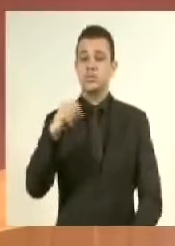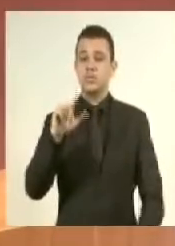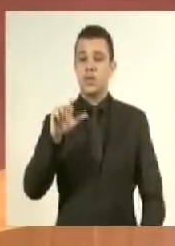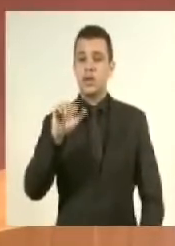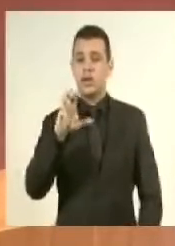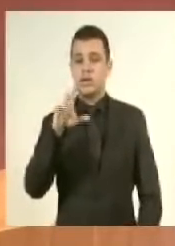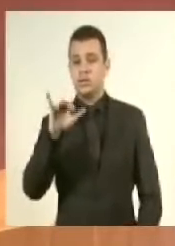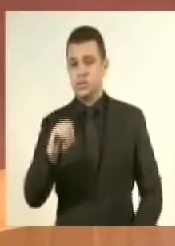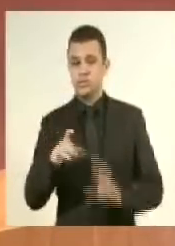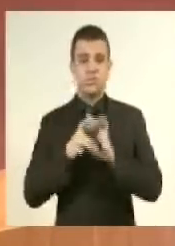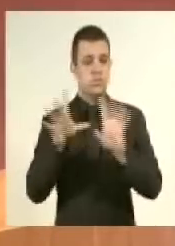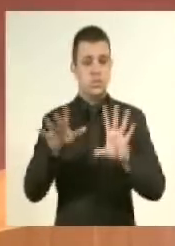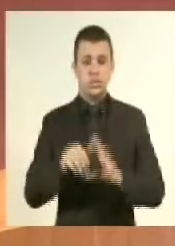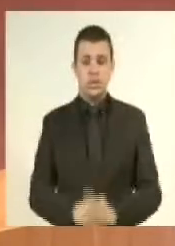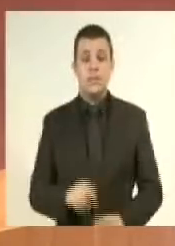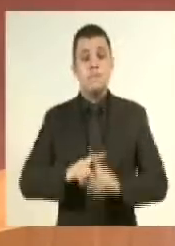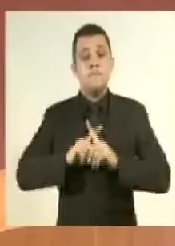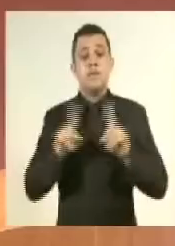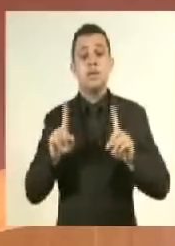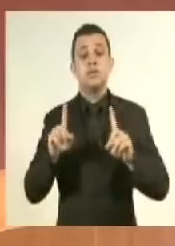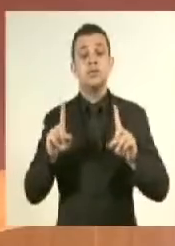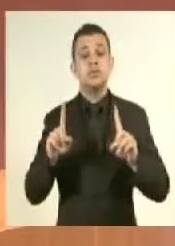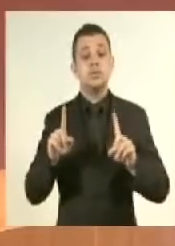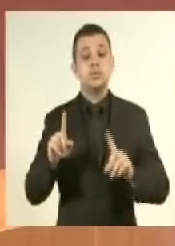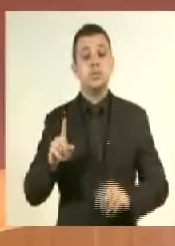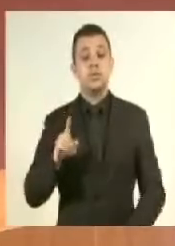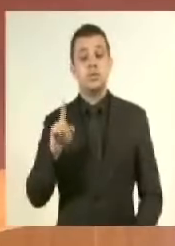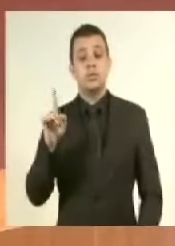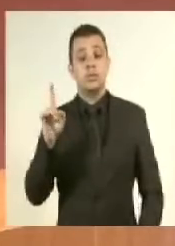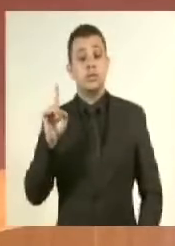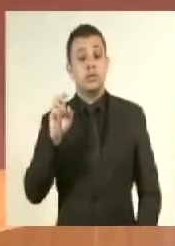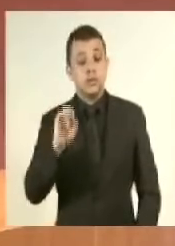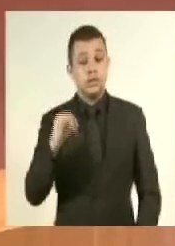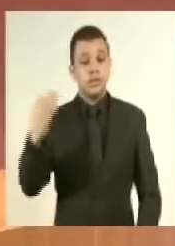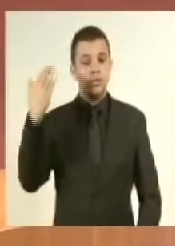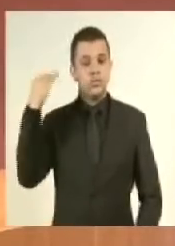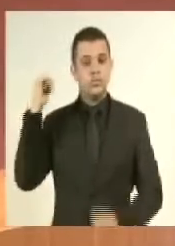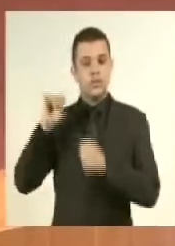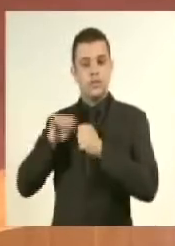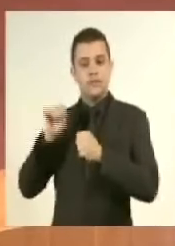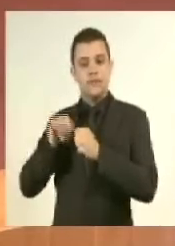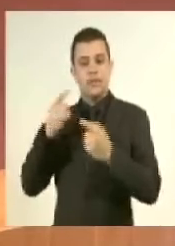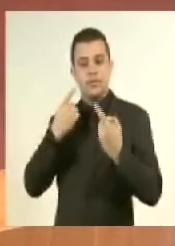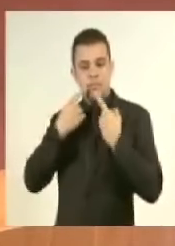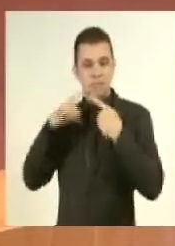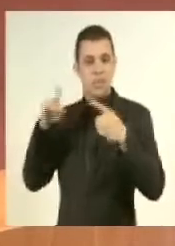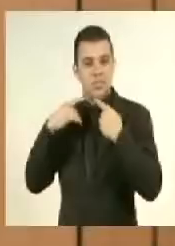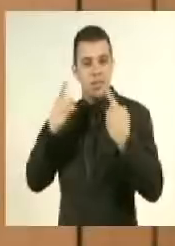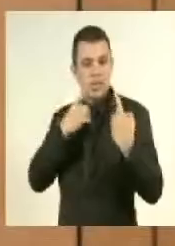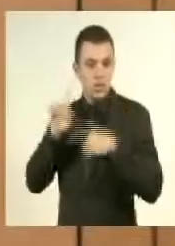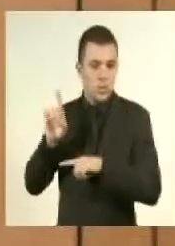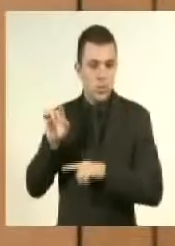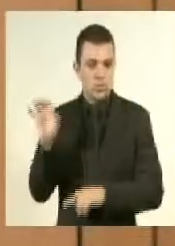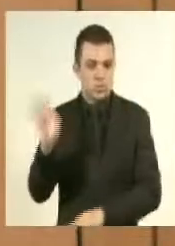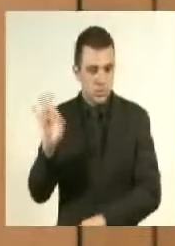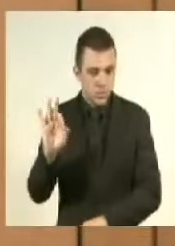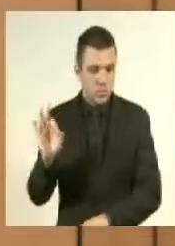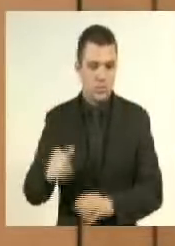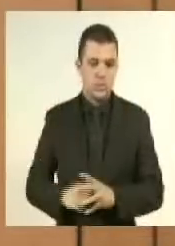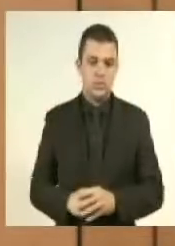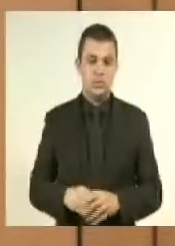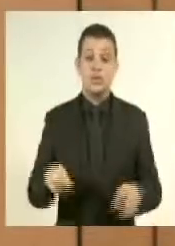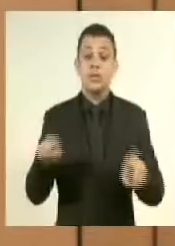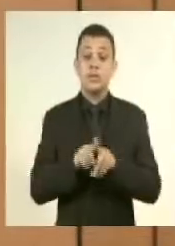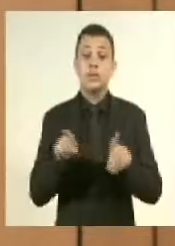direito de fazer, desde que ele não condenasse tais práticas antes. E desde que Márcio